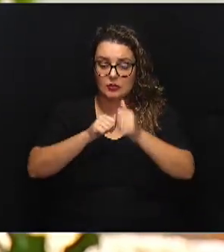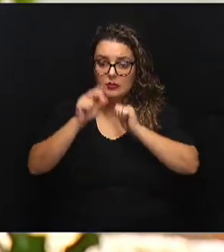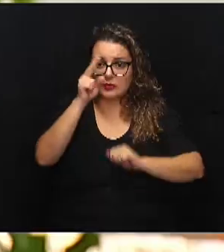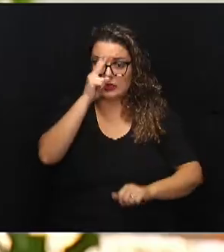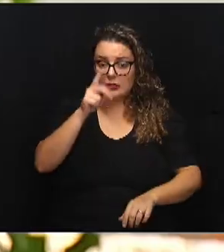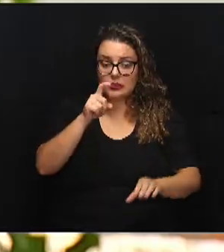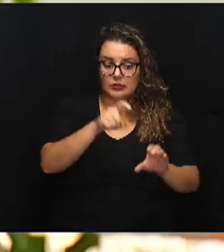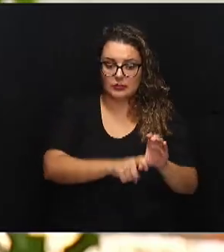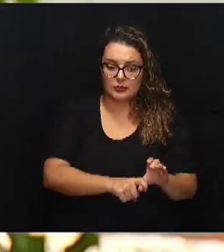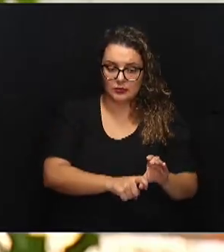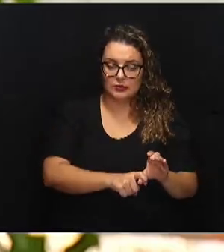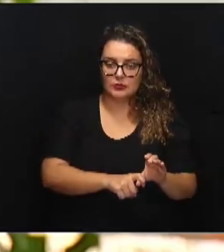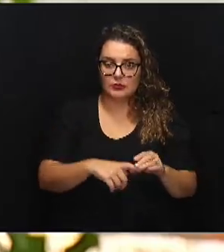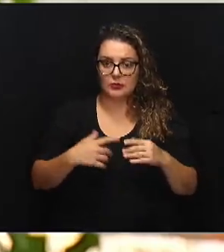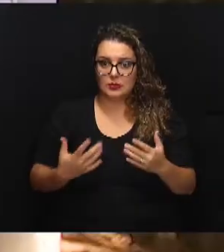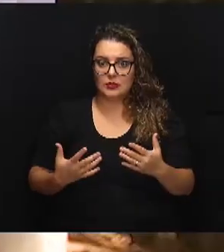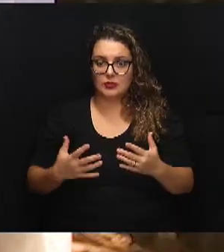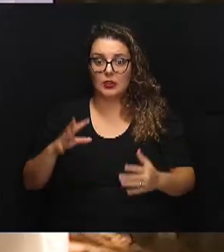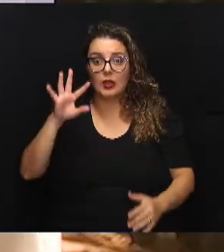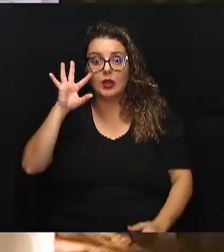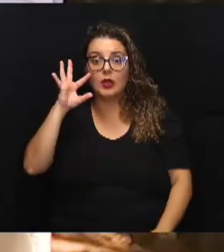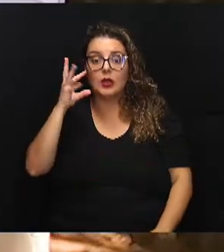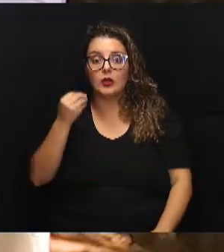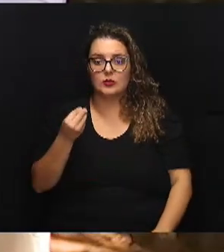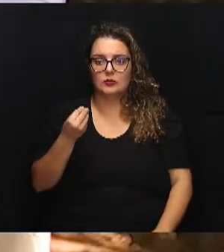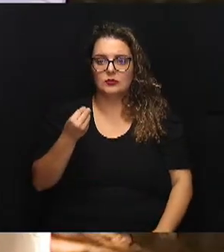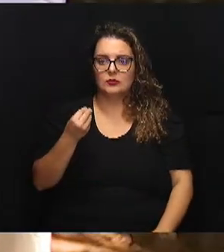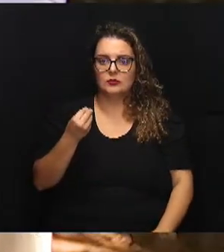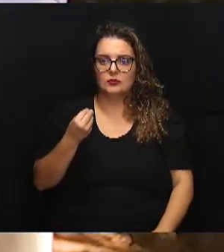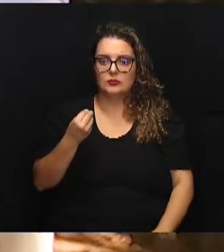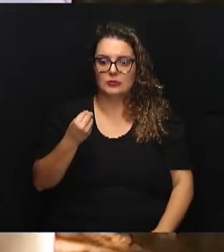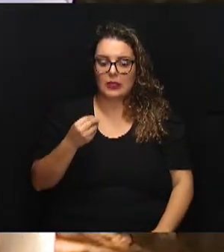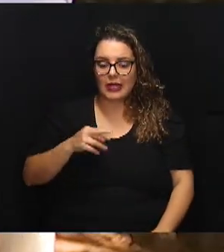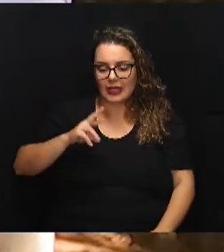a compreender a natureza da sua doença.